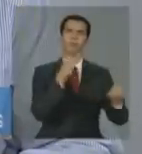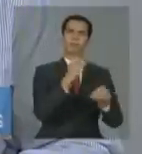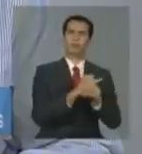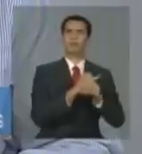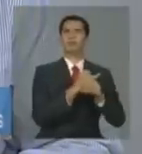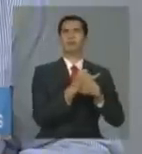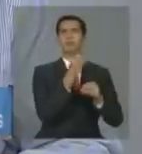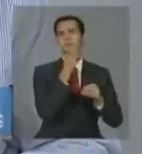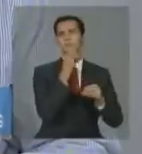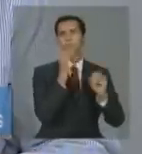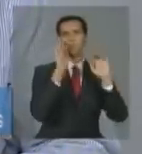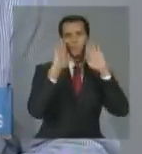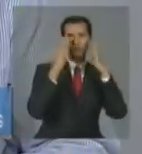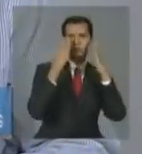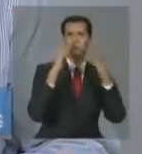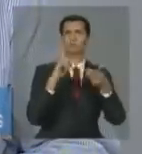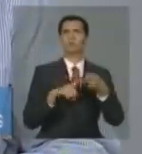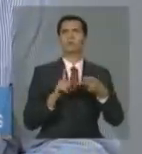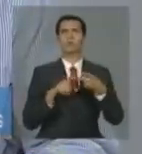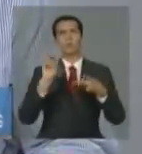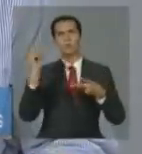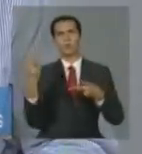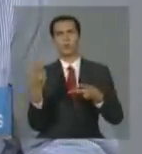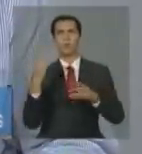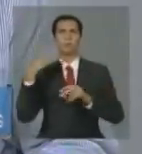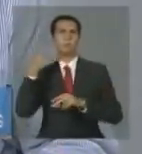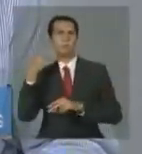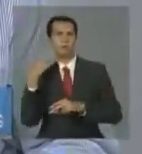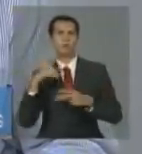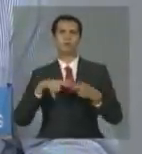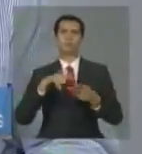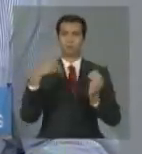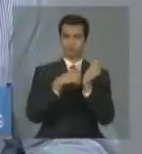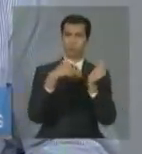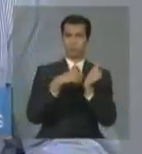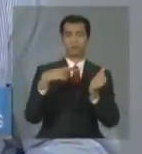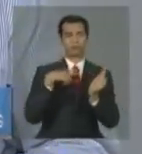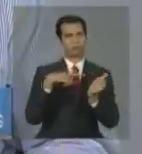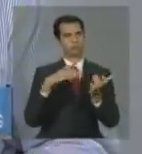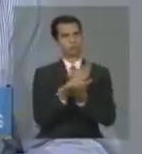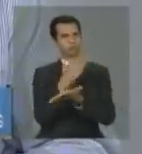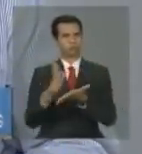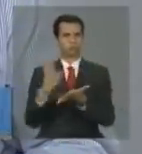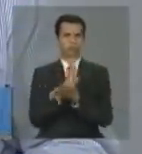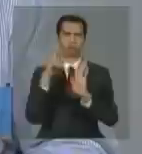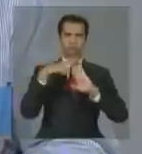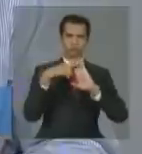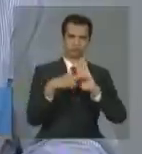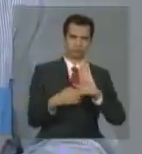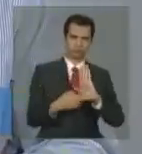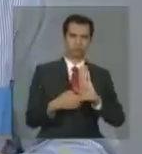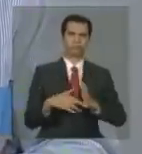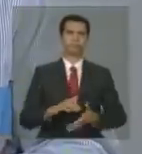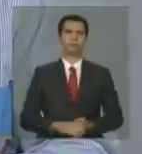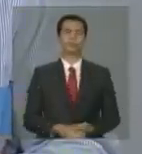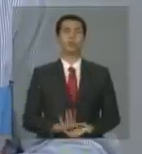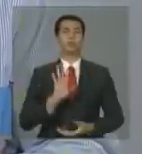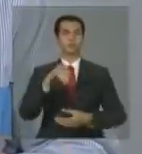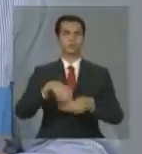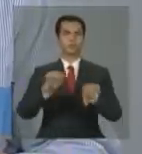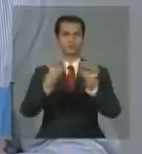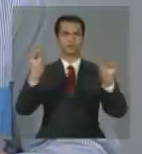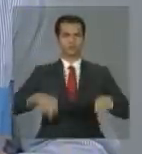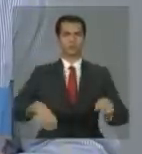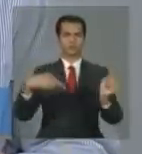está sujeita a alguns critérios, certo? No caso do sistema de autenticação e autorização, o SAA, a gente vai